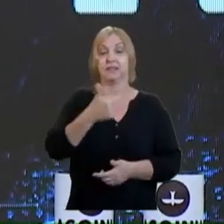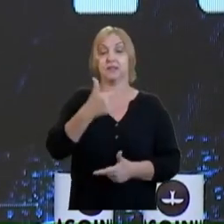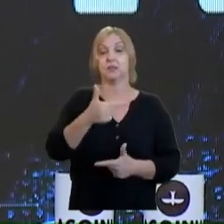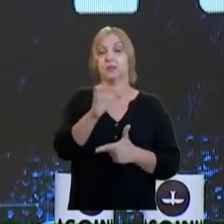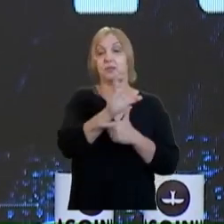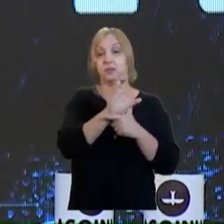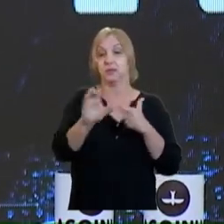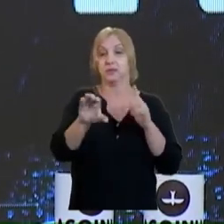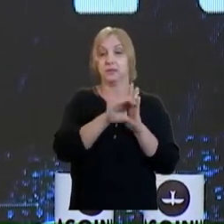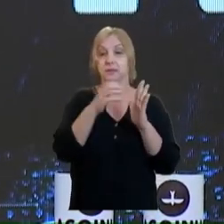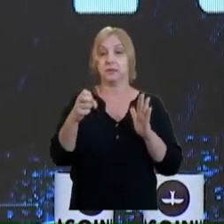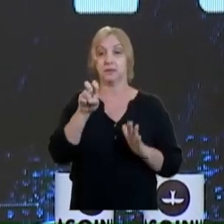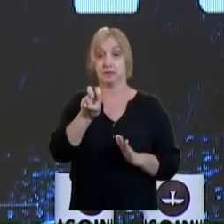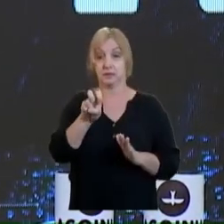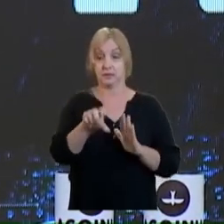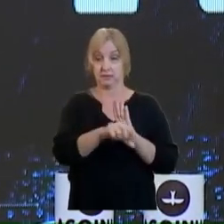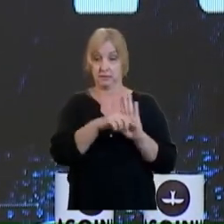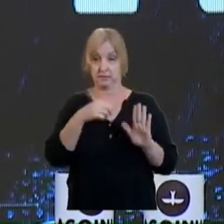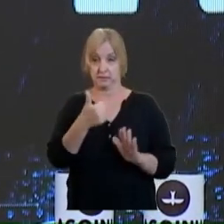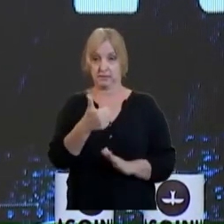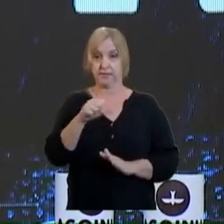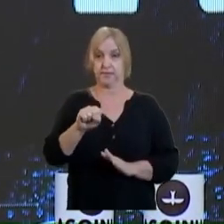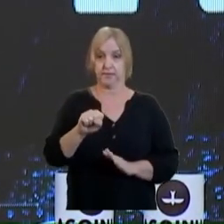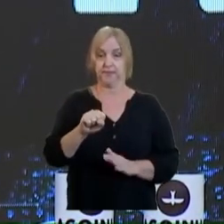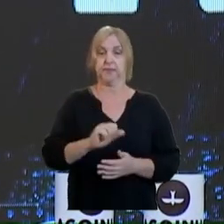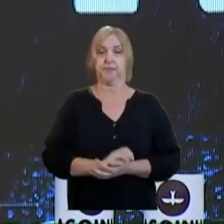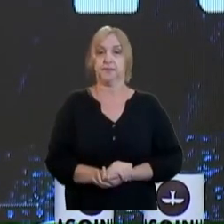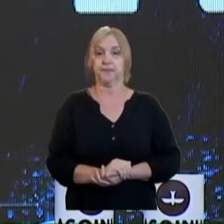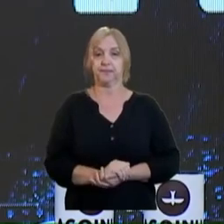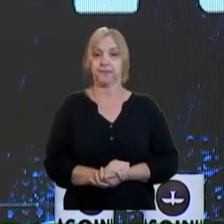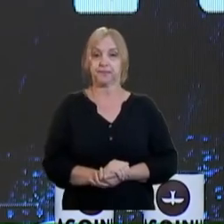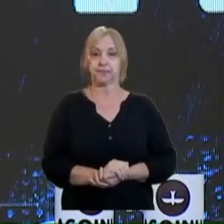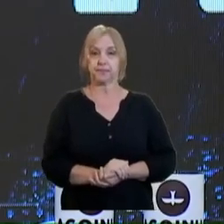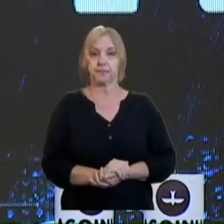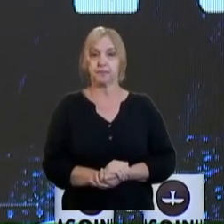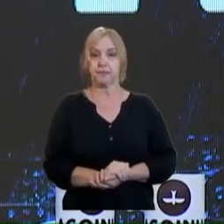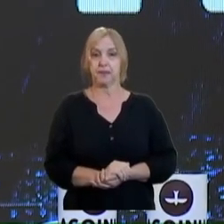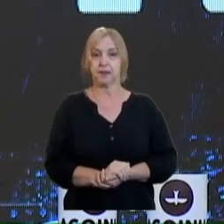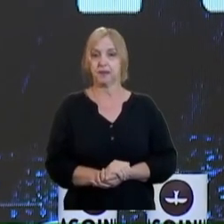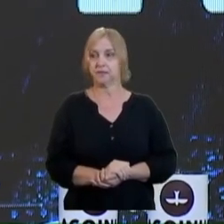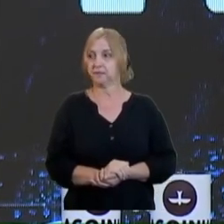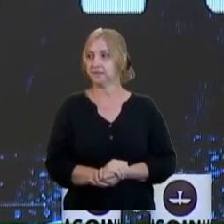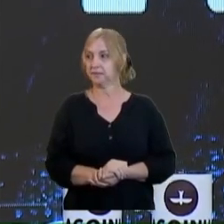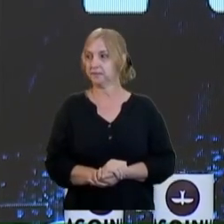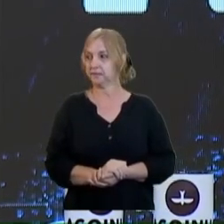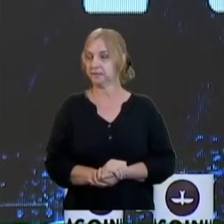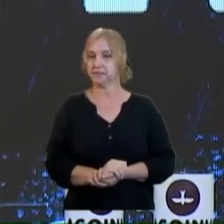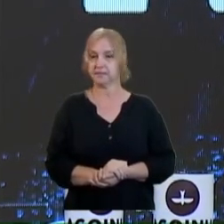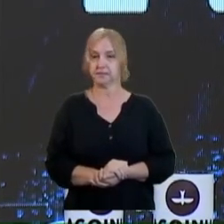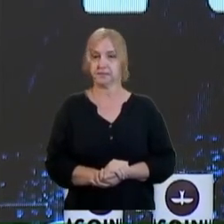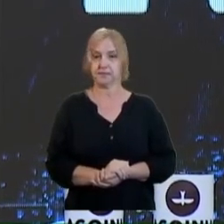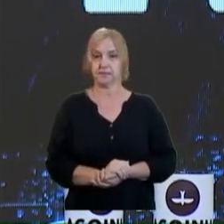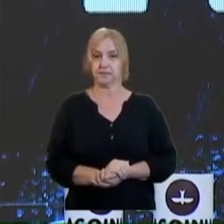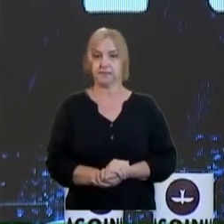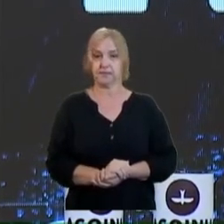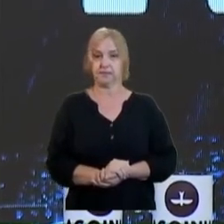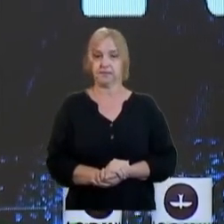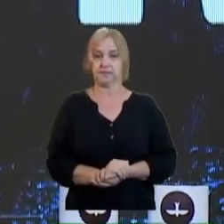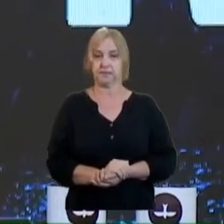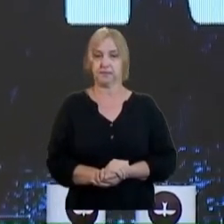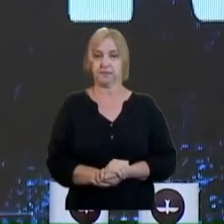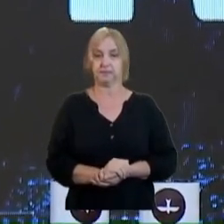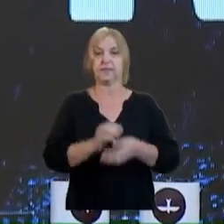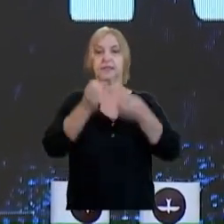capítulo 5, o versículo 18. 2 Coríntios capítulo 5, o versículo de número